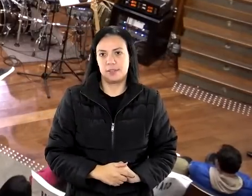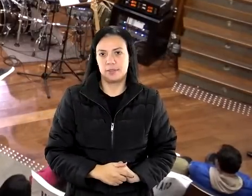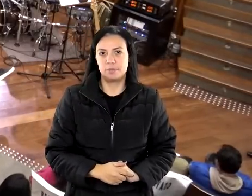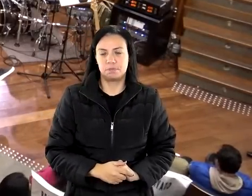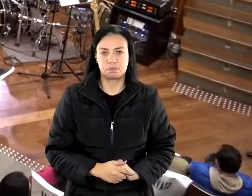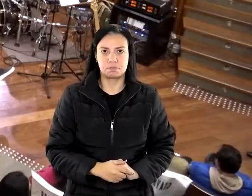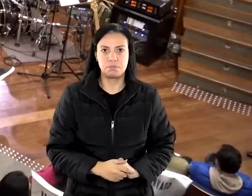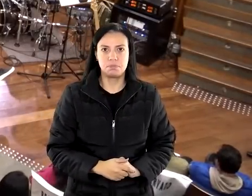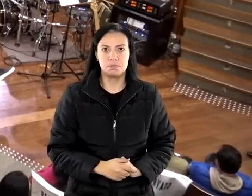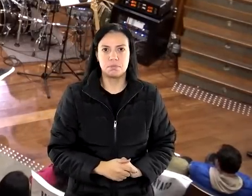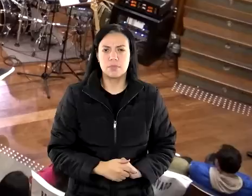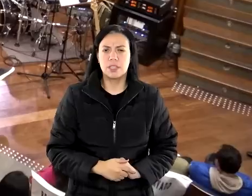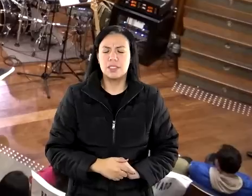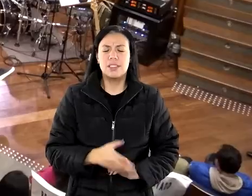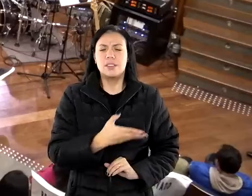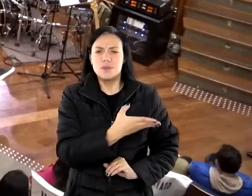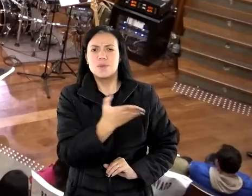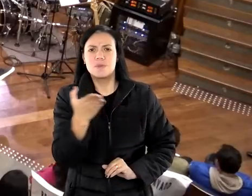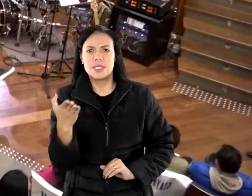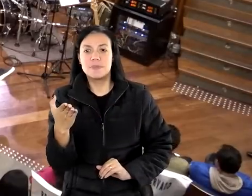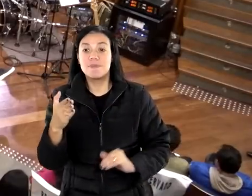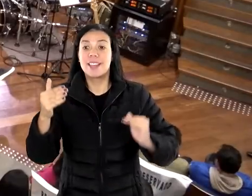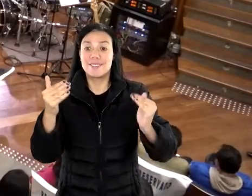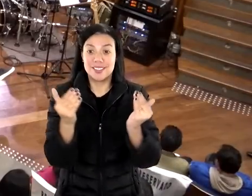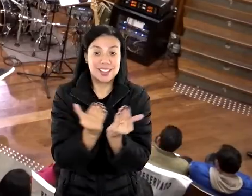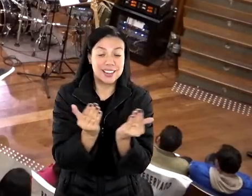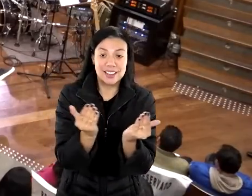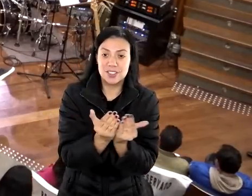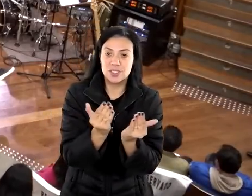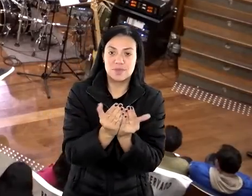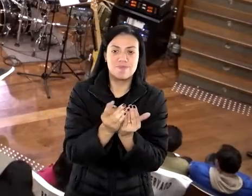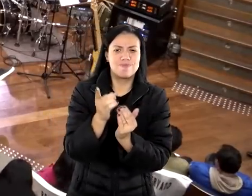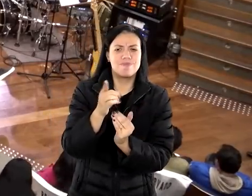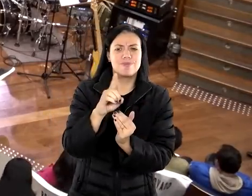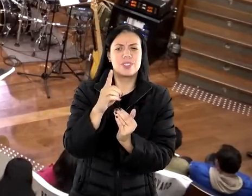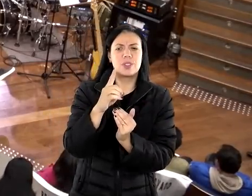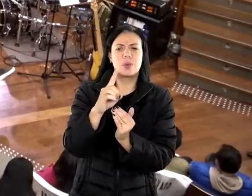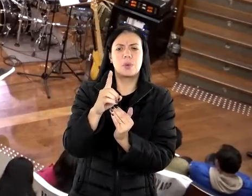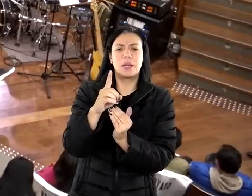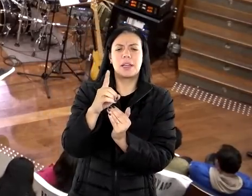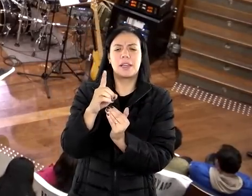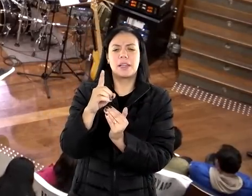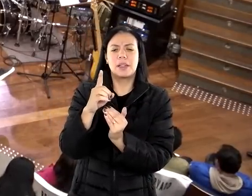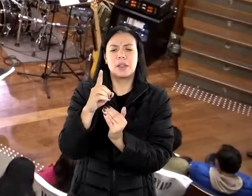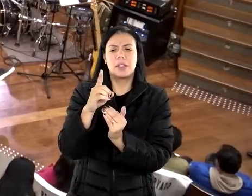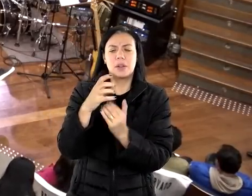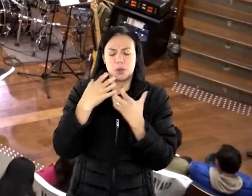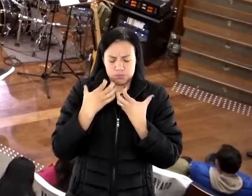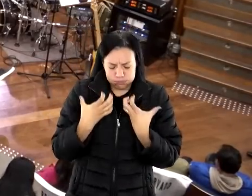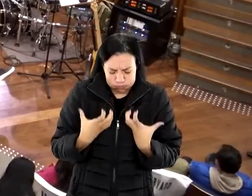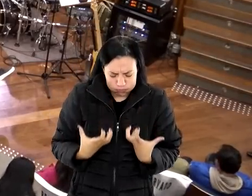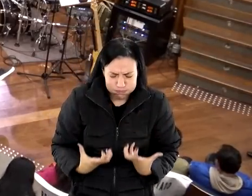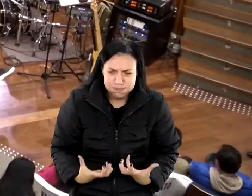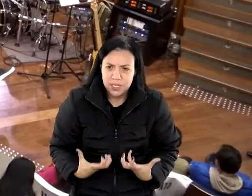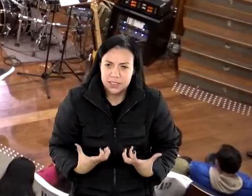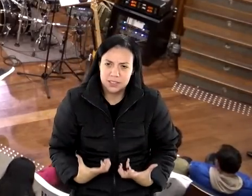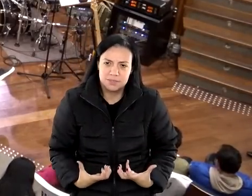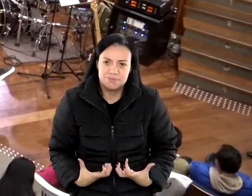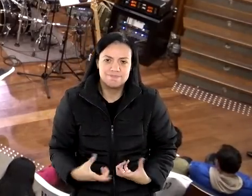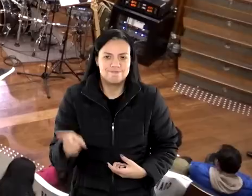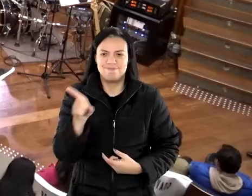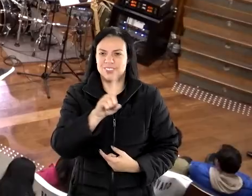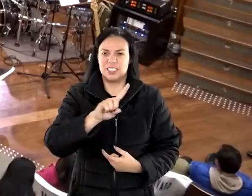Então, coloca aí na sua cabeça, ser crente, meus amados irmãos, não é um karma. Ser crente é ser o quê?